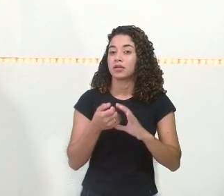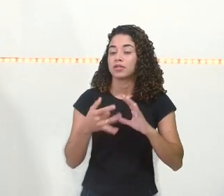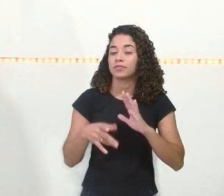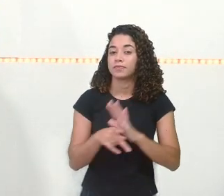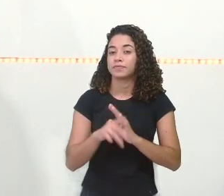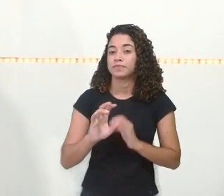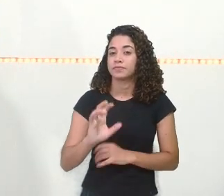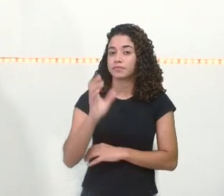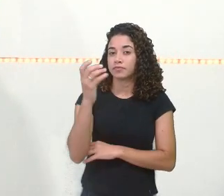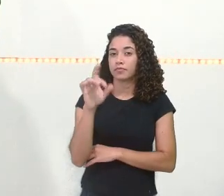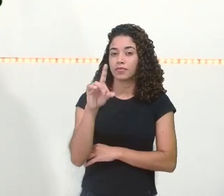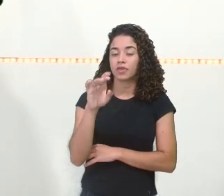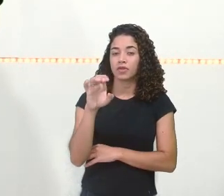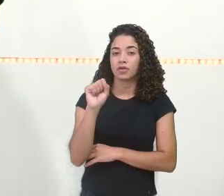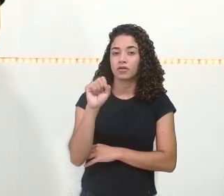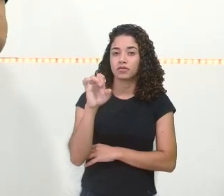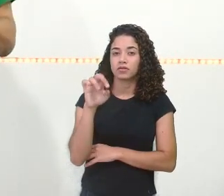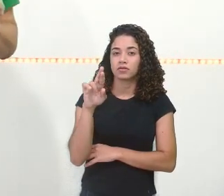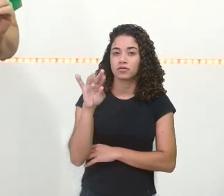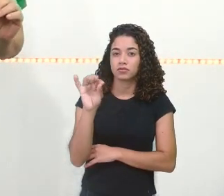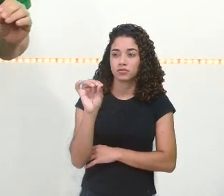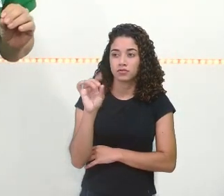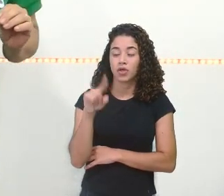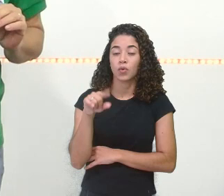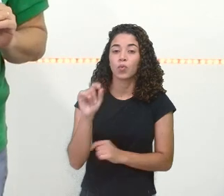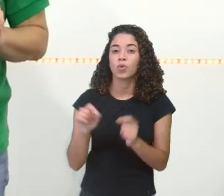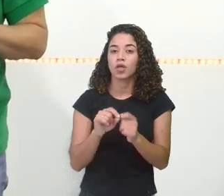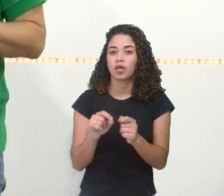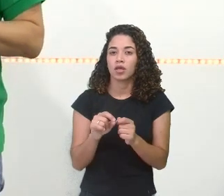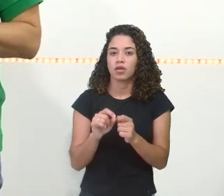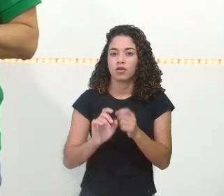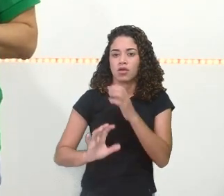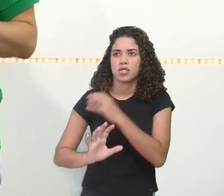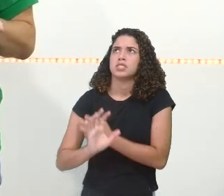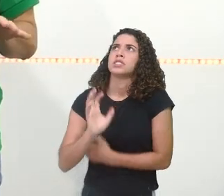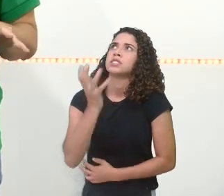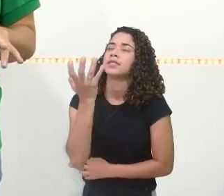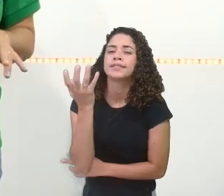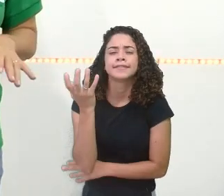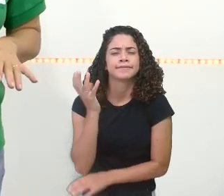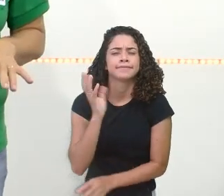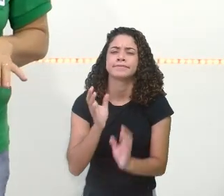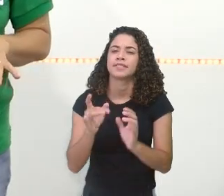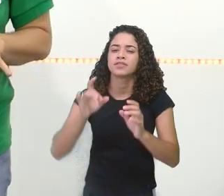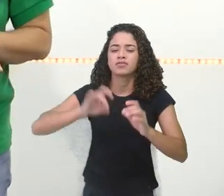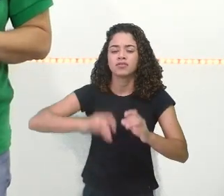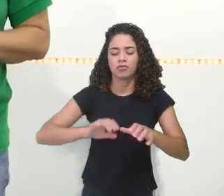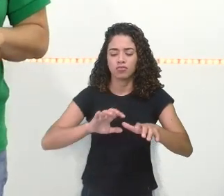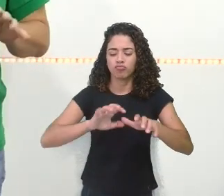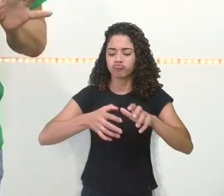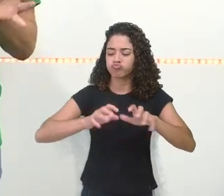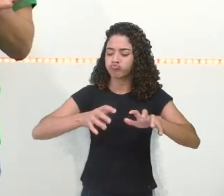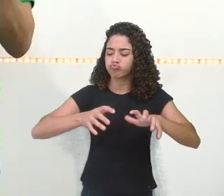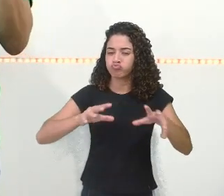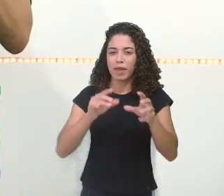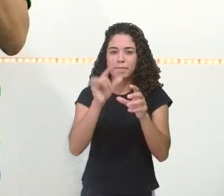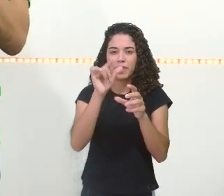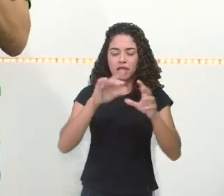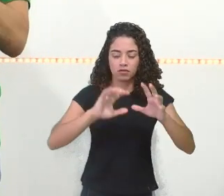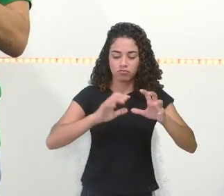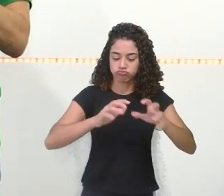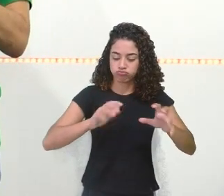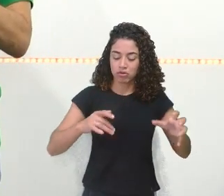árvores do deserto, as plantas do deserto, é que elas são miudinhas, certo? Não são nem árvores, são graminhas mesmo. E tem